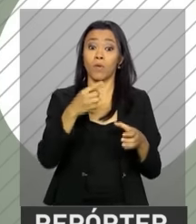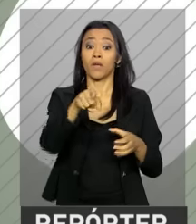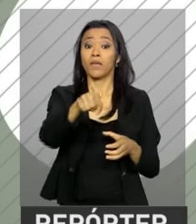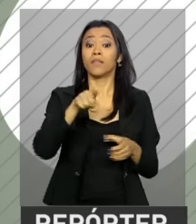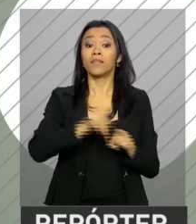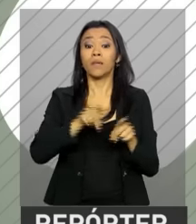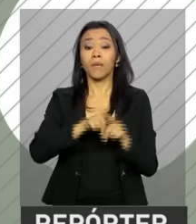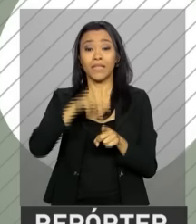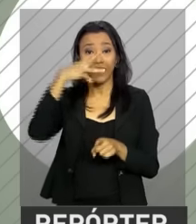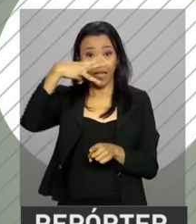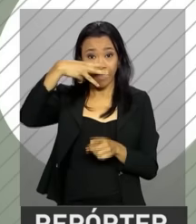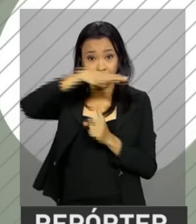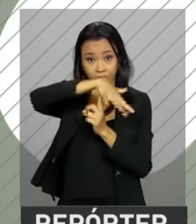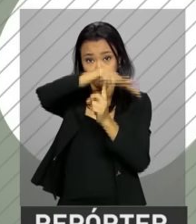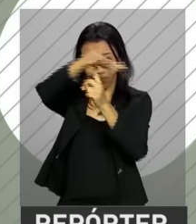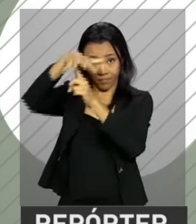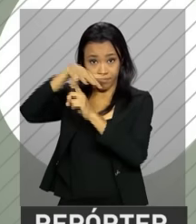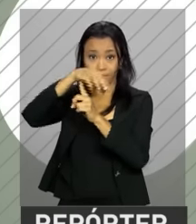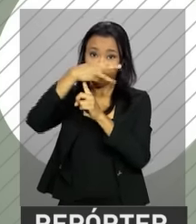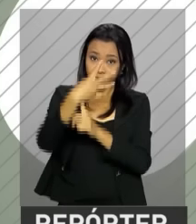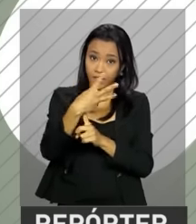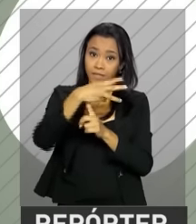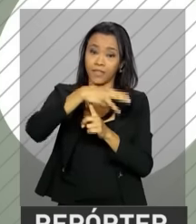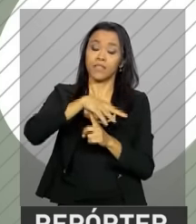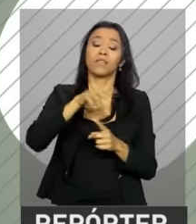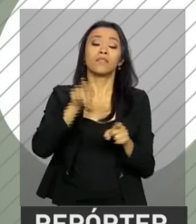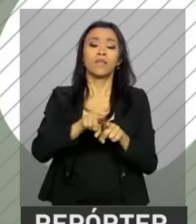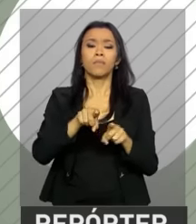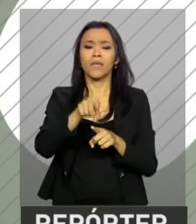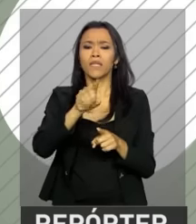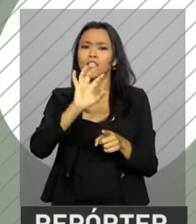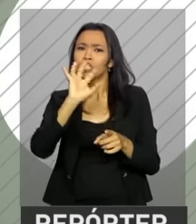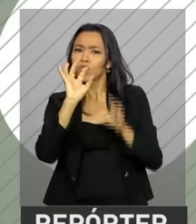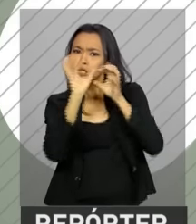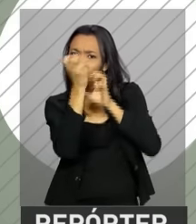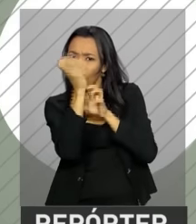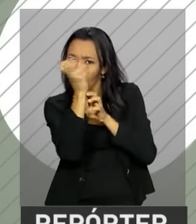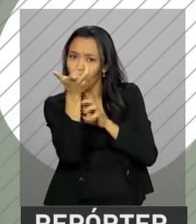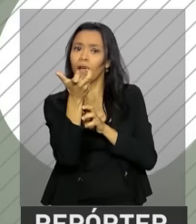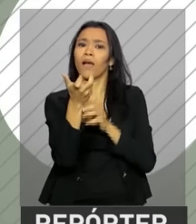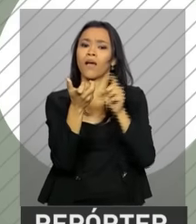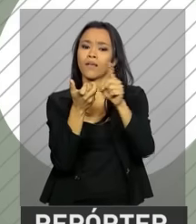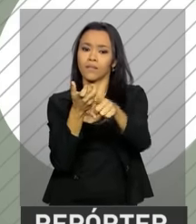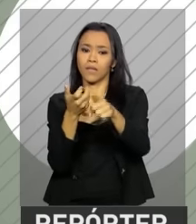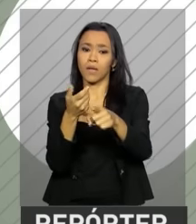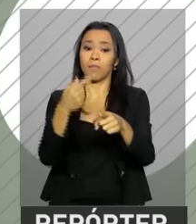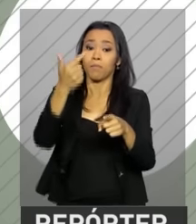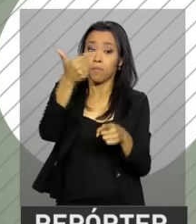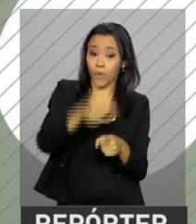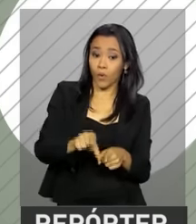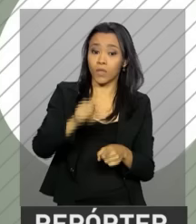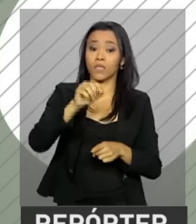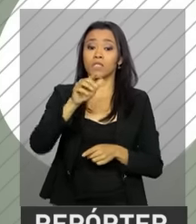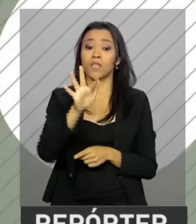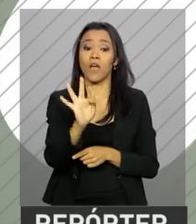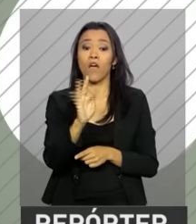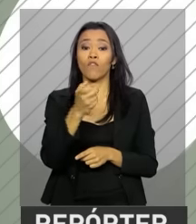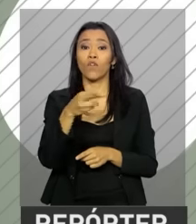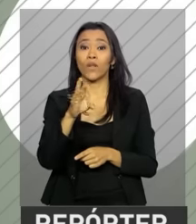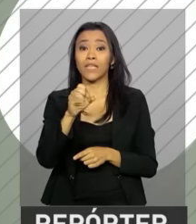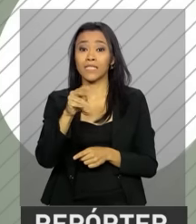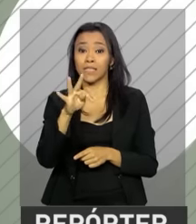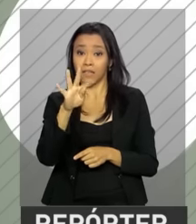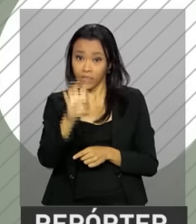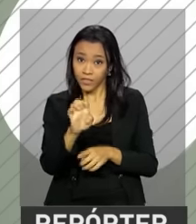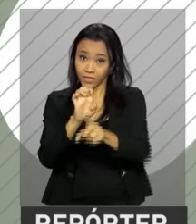em todos os ambientes de acordo com o Instituto a troca de lâmpadas incandescentes pelas florescentes pode economizar